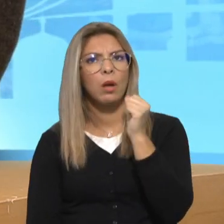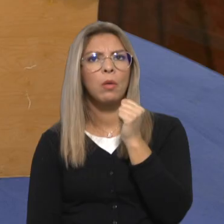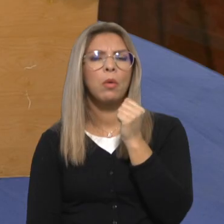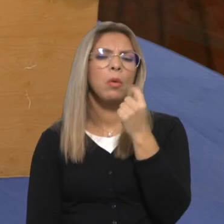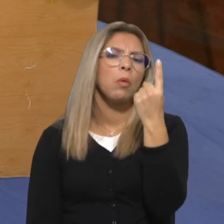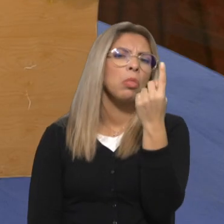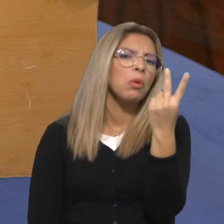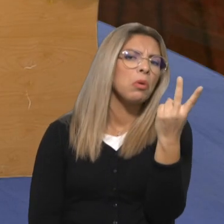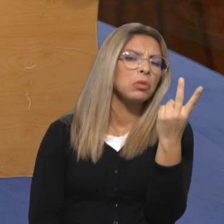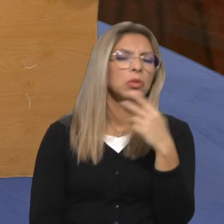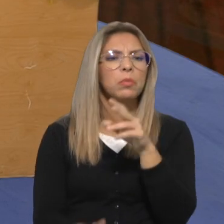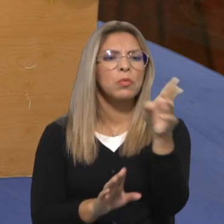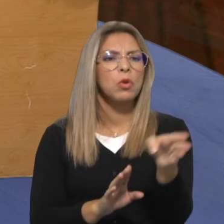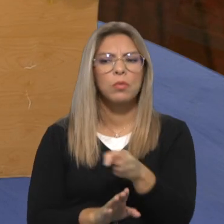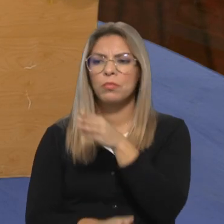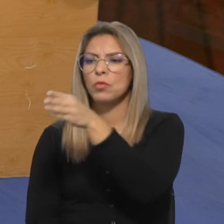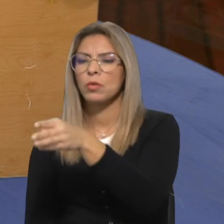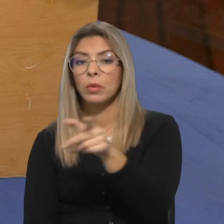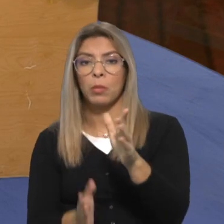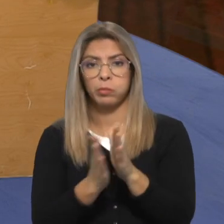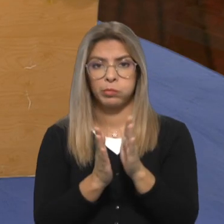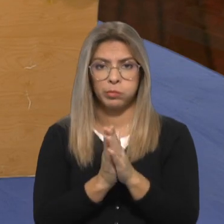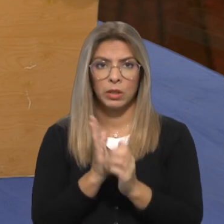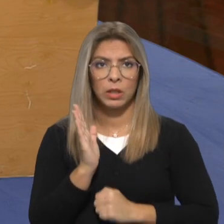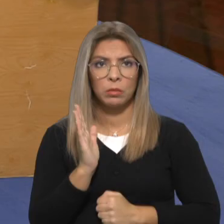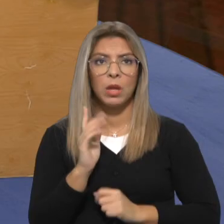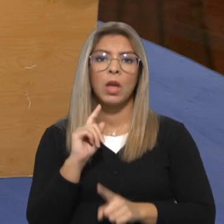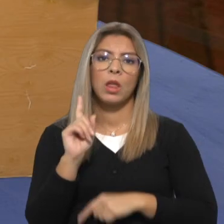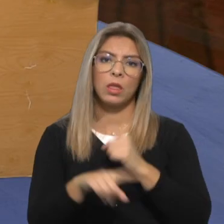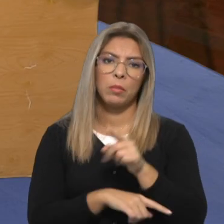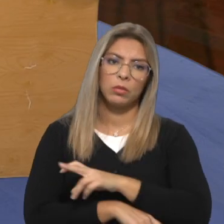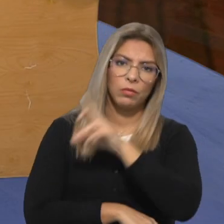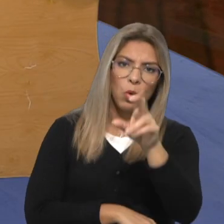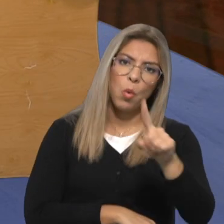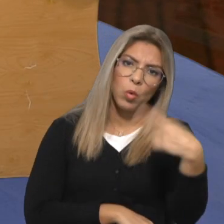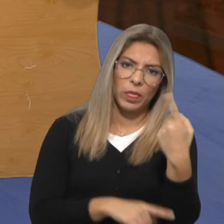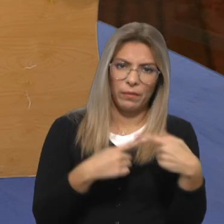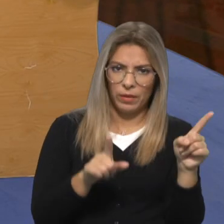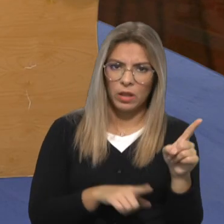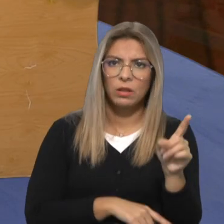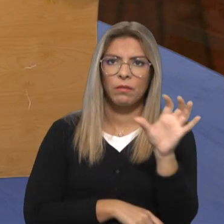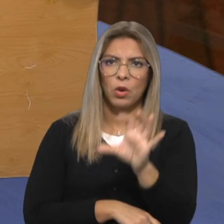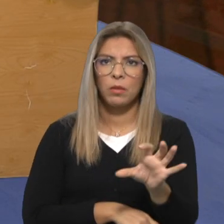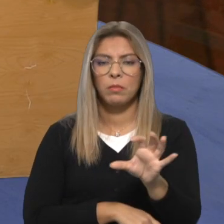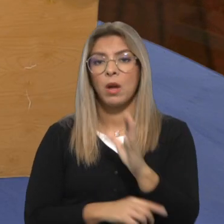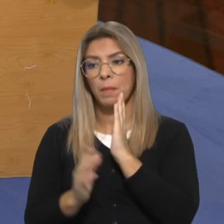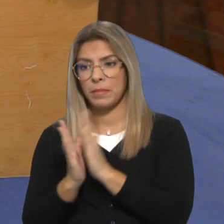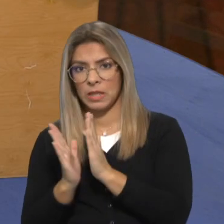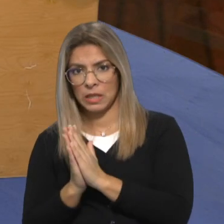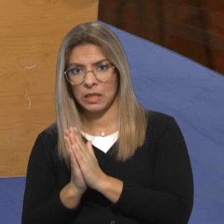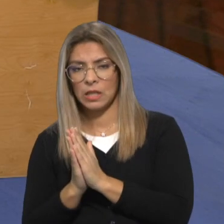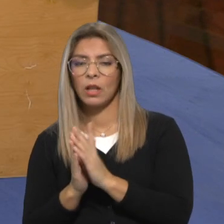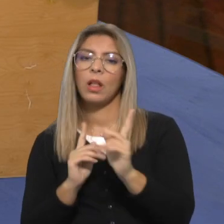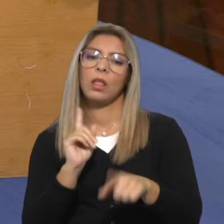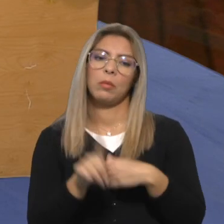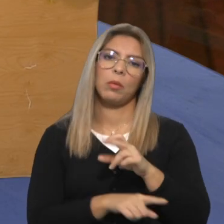cultos. E a experiência Quer dizer que vai à missa católica e depois vai a um culto? Sem dúvida, vou às 2 coisas. Vou à missa e depois vou a 1 ou